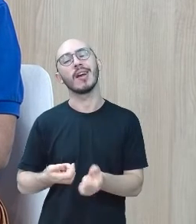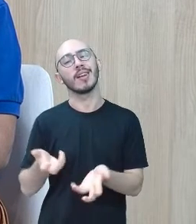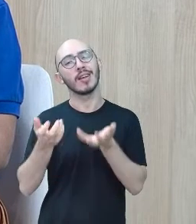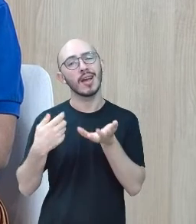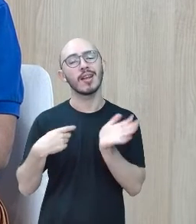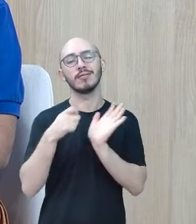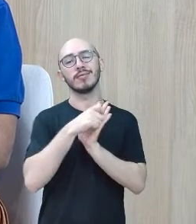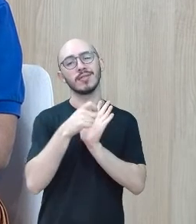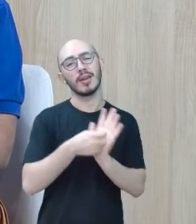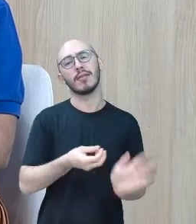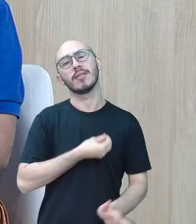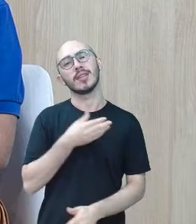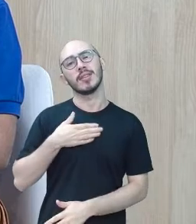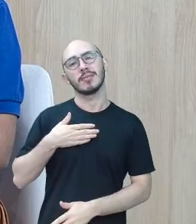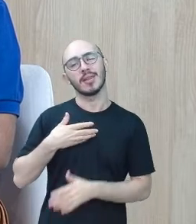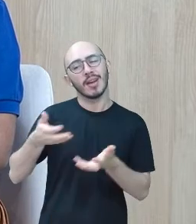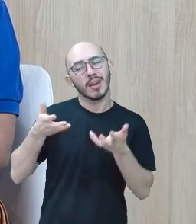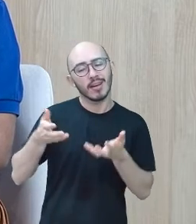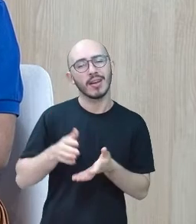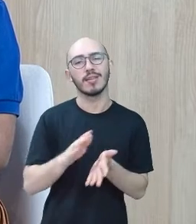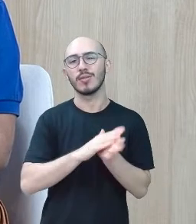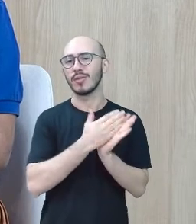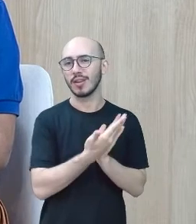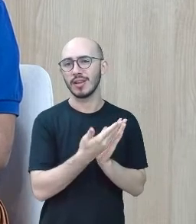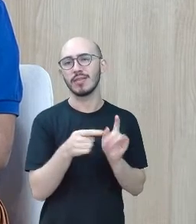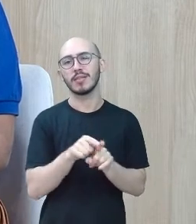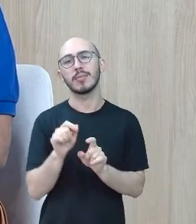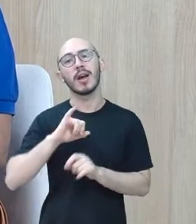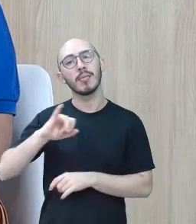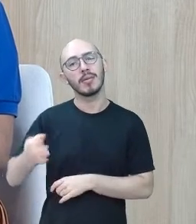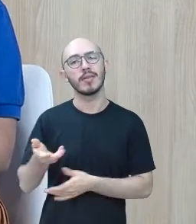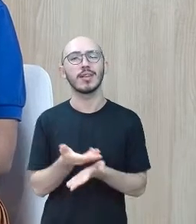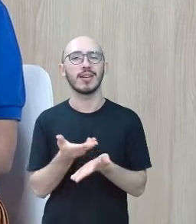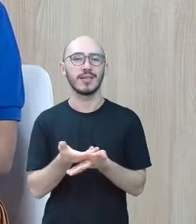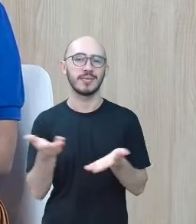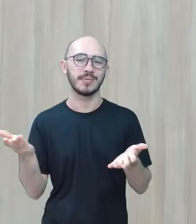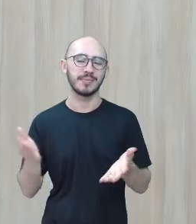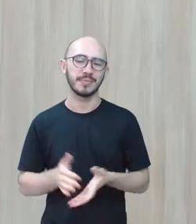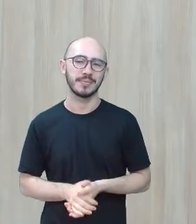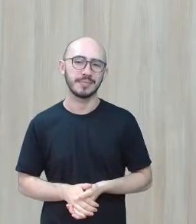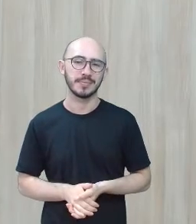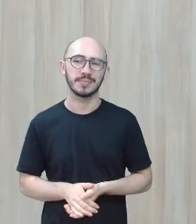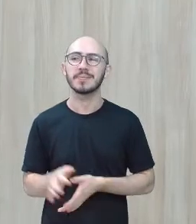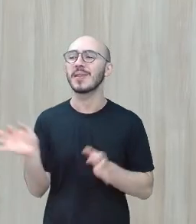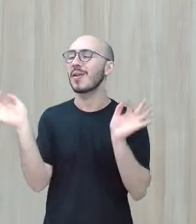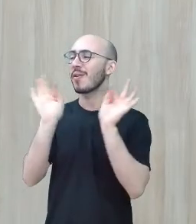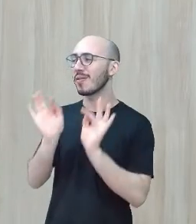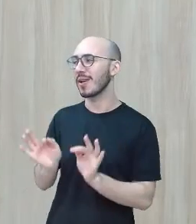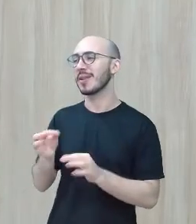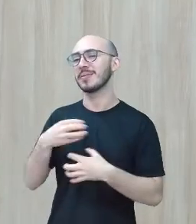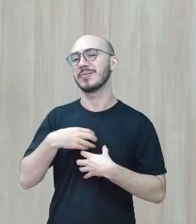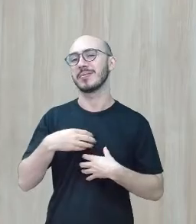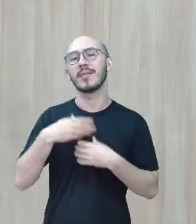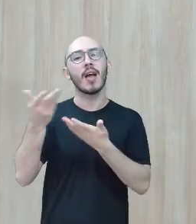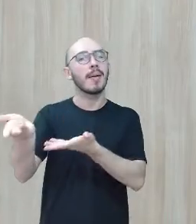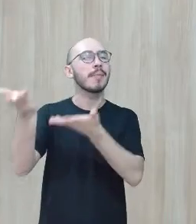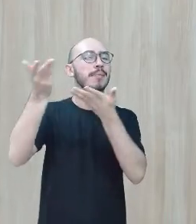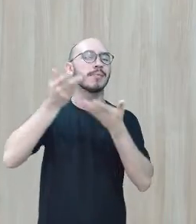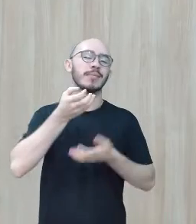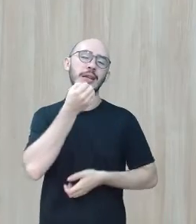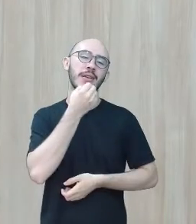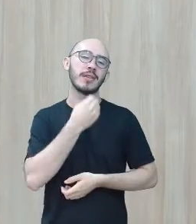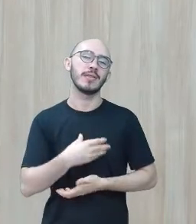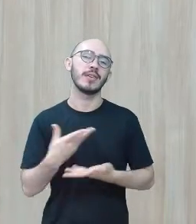aí num livro, tá certo? Então, a gente vai aproveitando a aula daqui. Ah, que feliz, então. Bem-vindos a